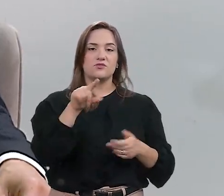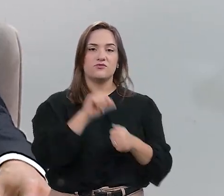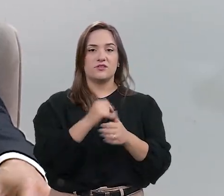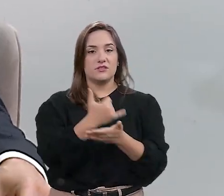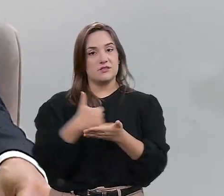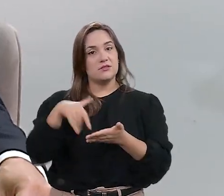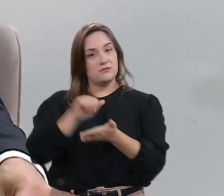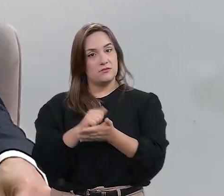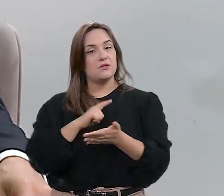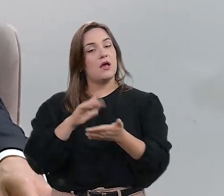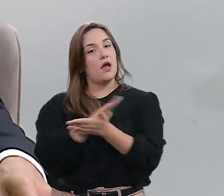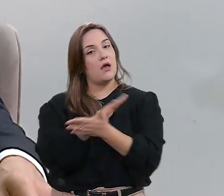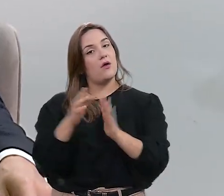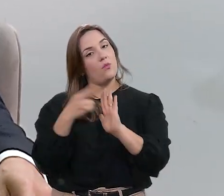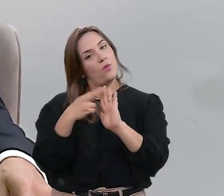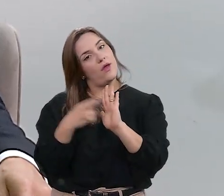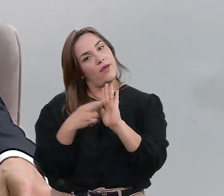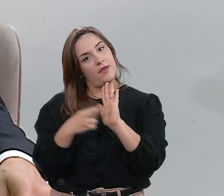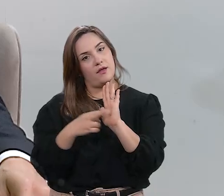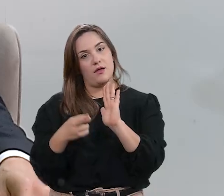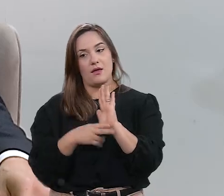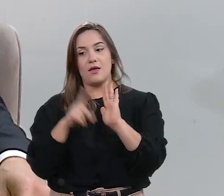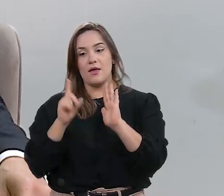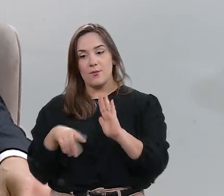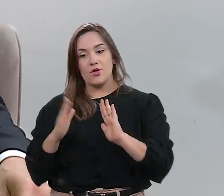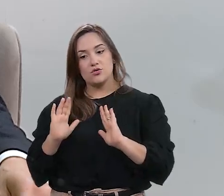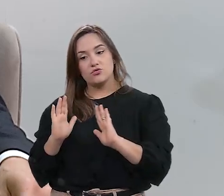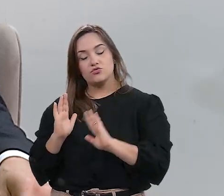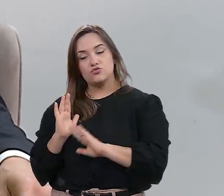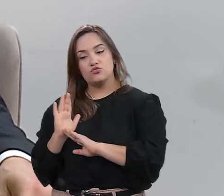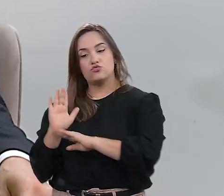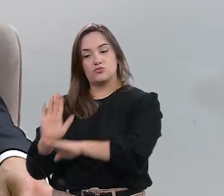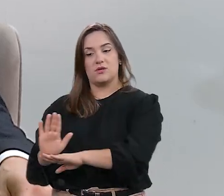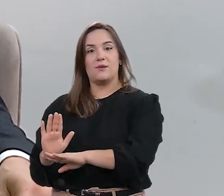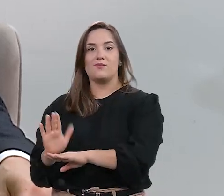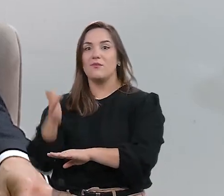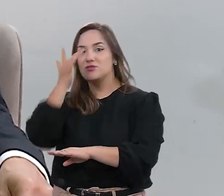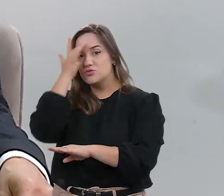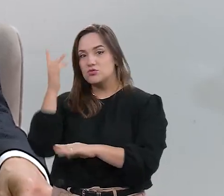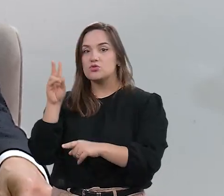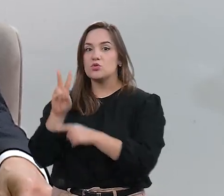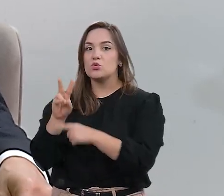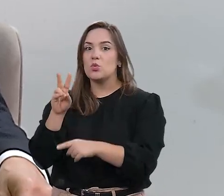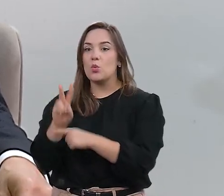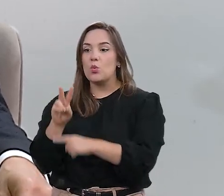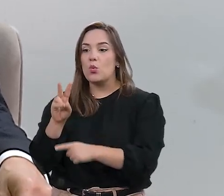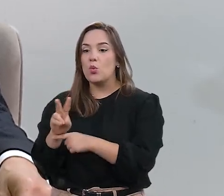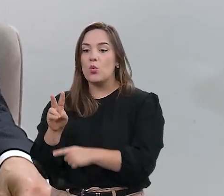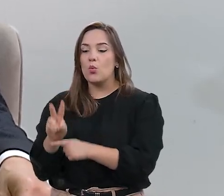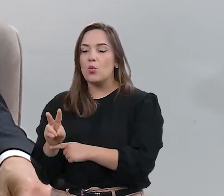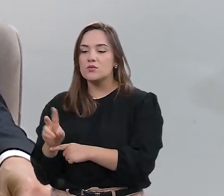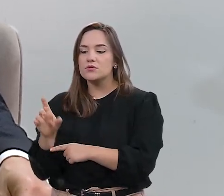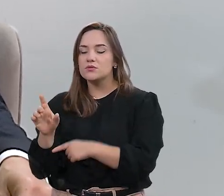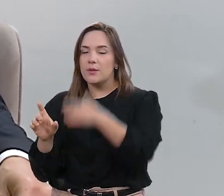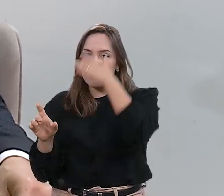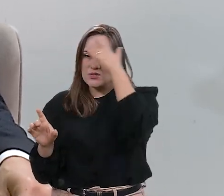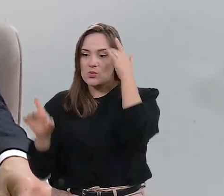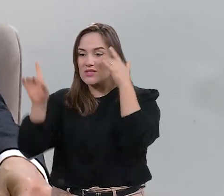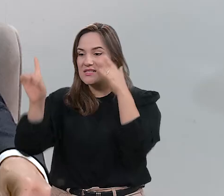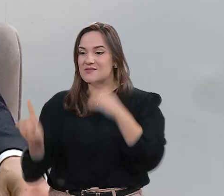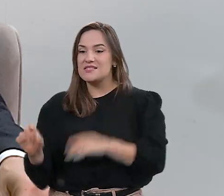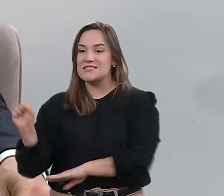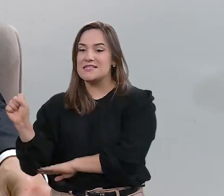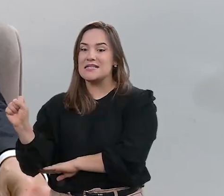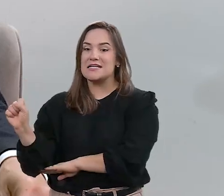que tem alguns critérios, né? É para atender pessoas que cuidam de alguém que tem uma deficiência